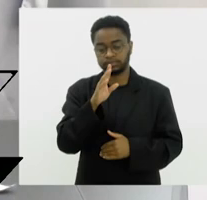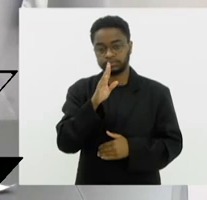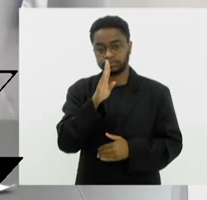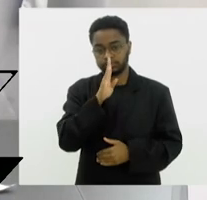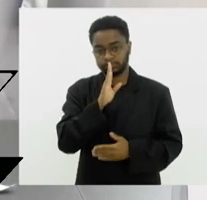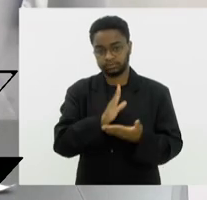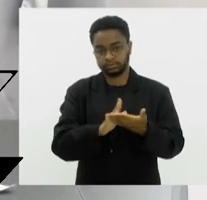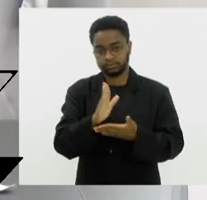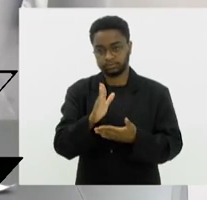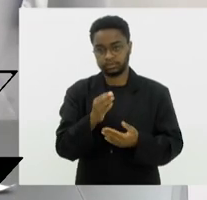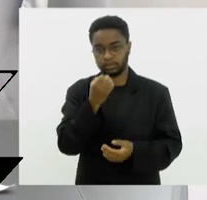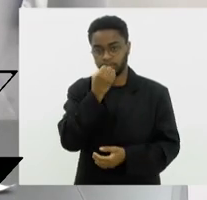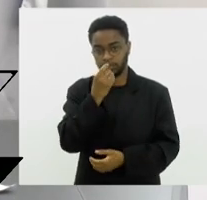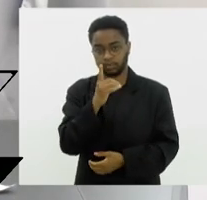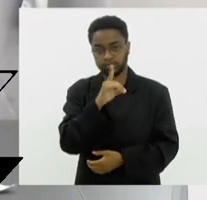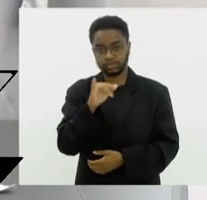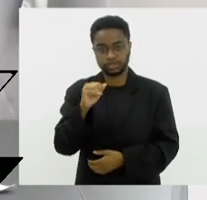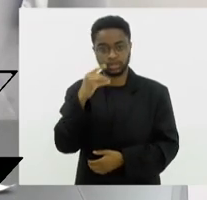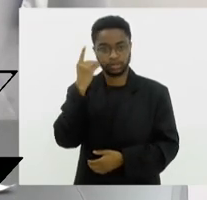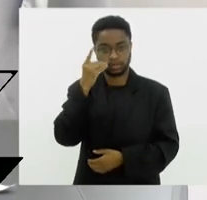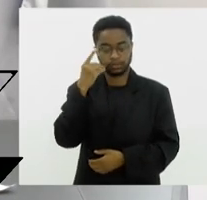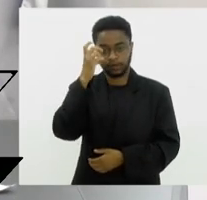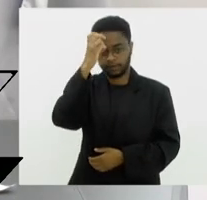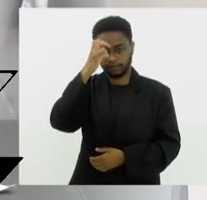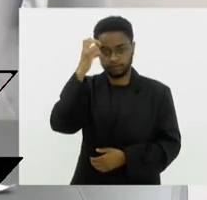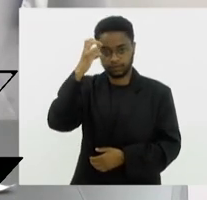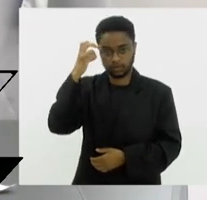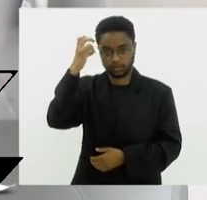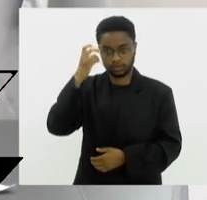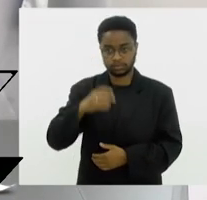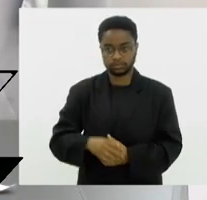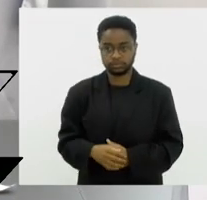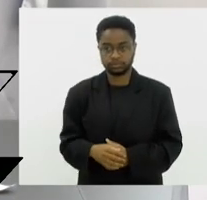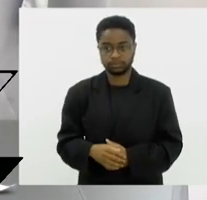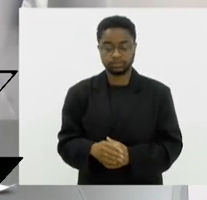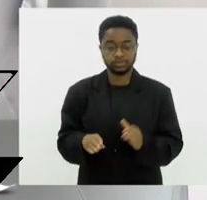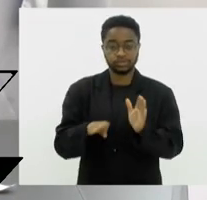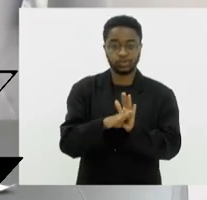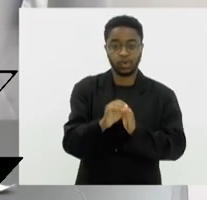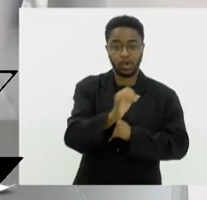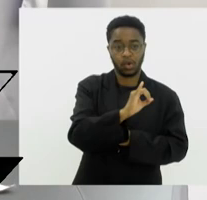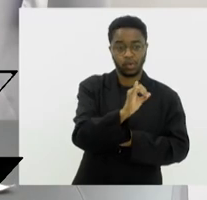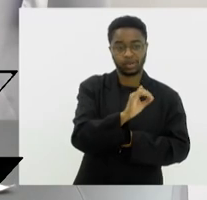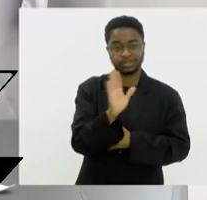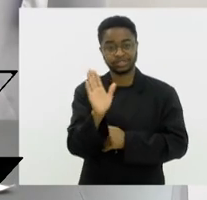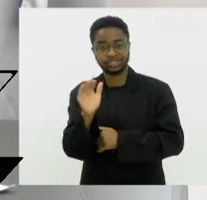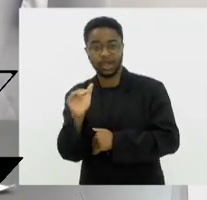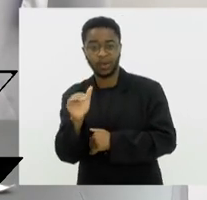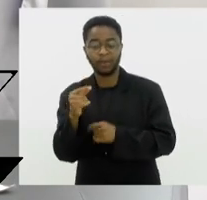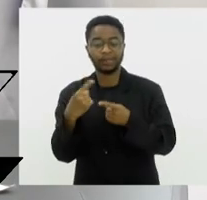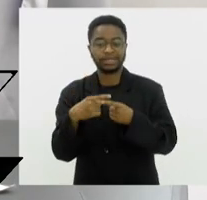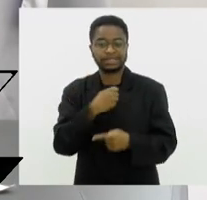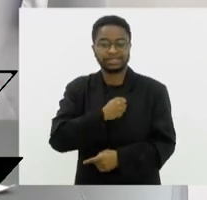aprovado. Bom dia. A deputada Verônica Lima, que veio dar oi e tchau para matar a saudade da